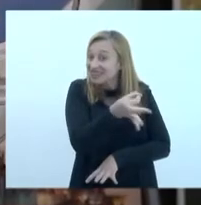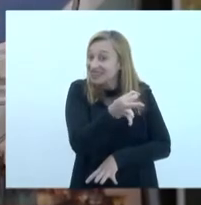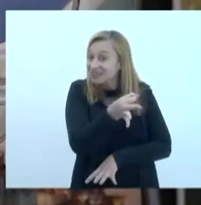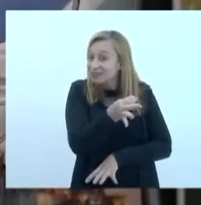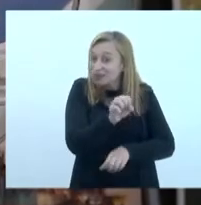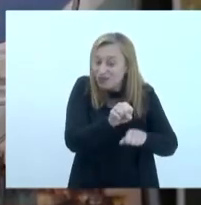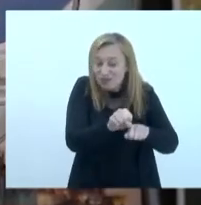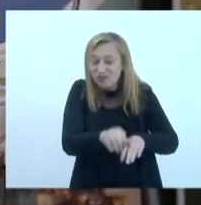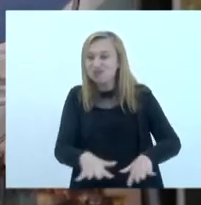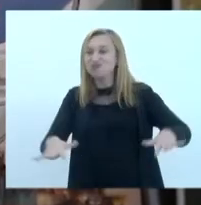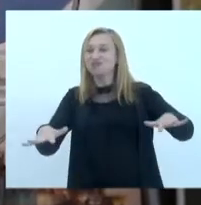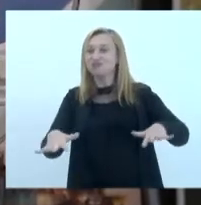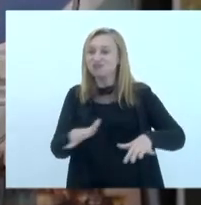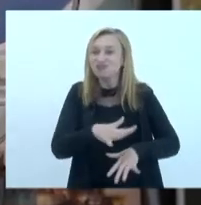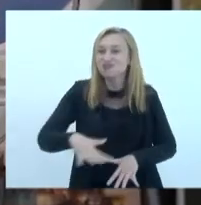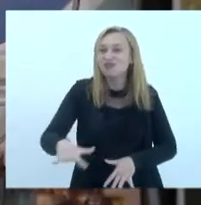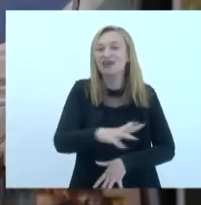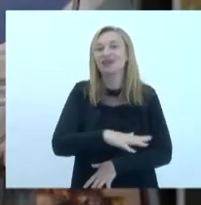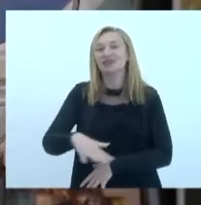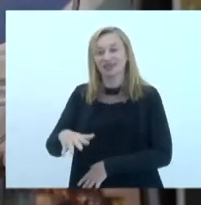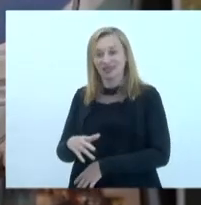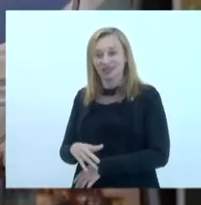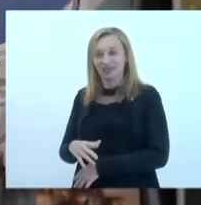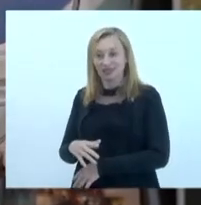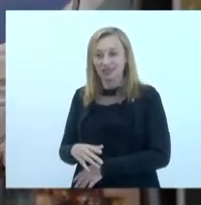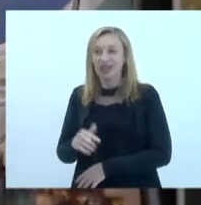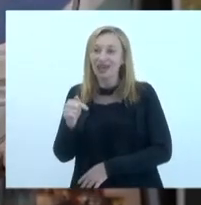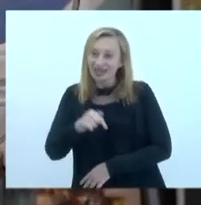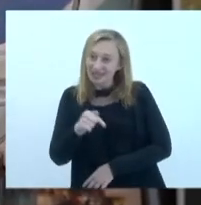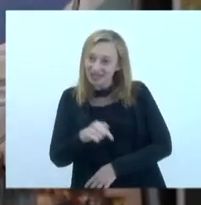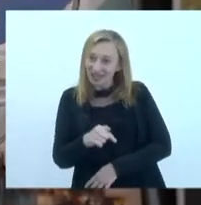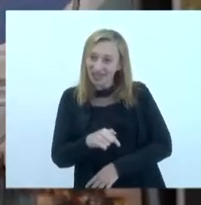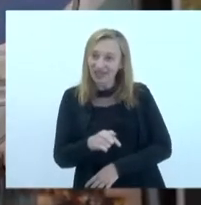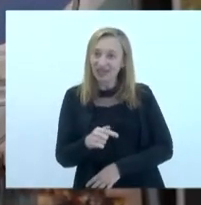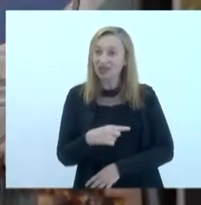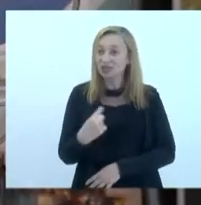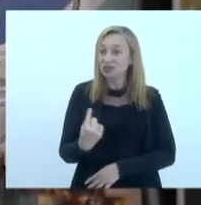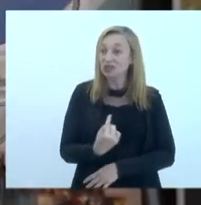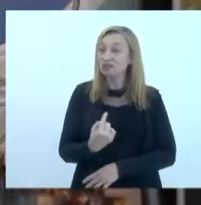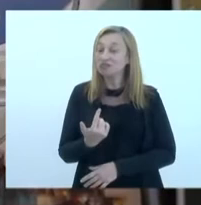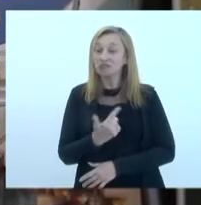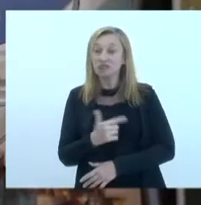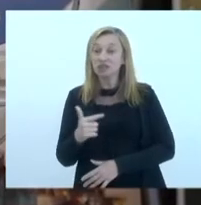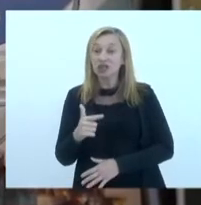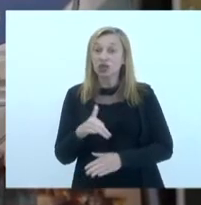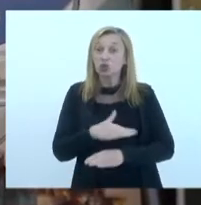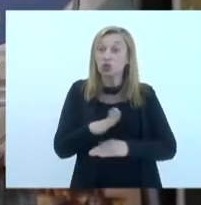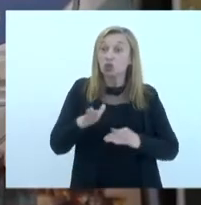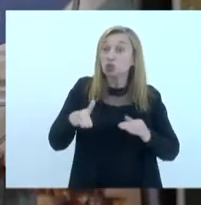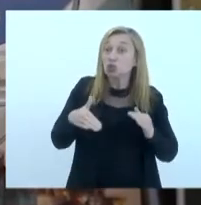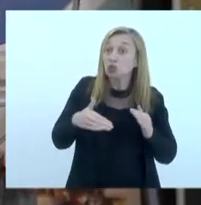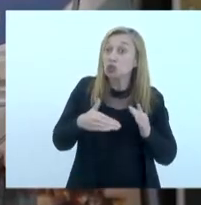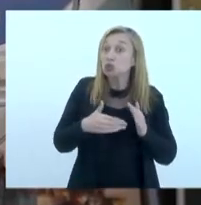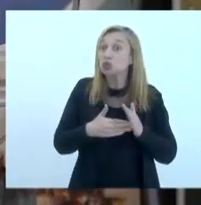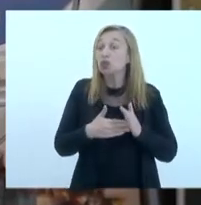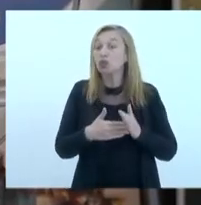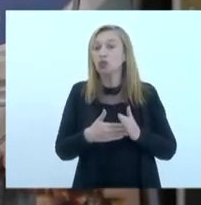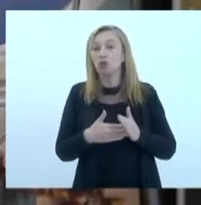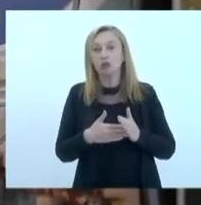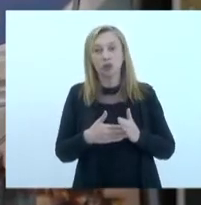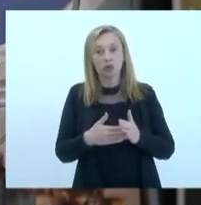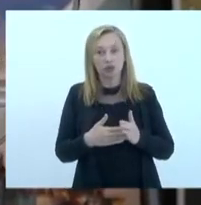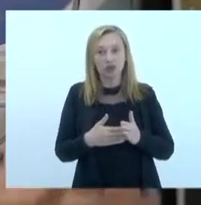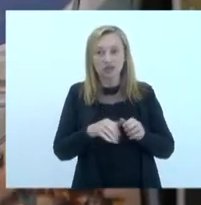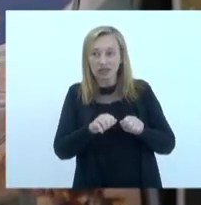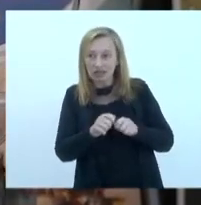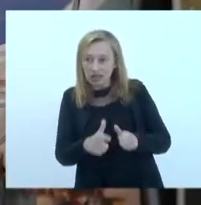abrange o território de São Paulo. Aqui, claro, nossa entidade não tem toda essa